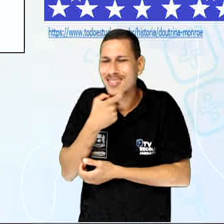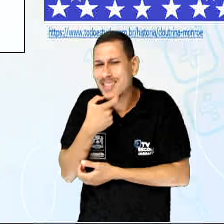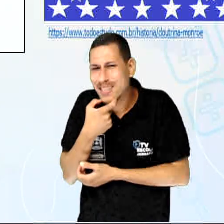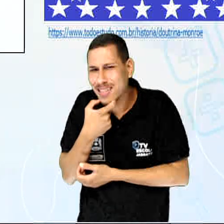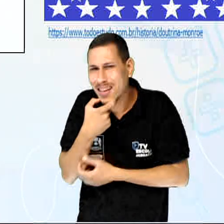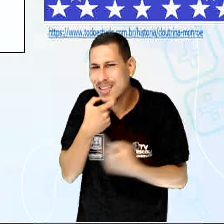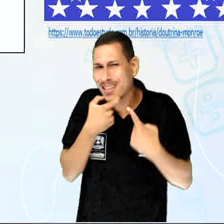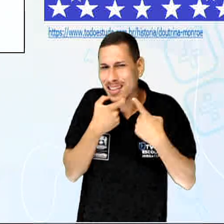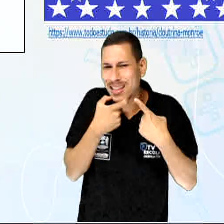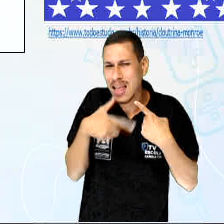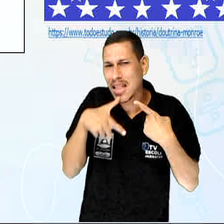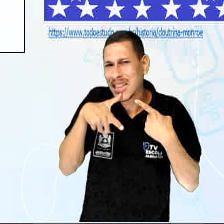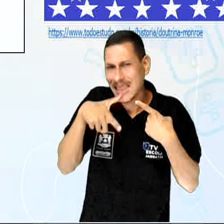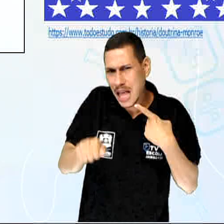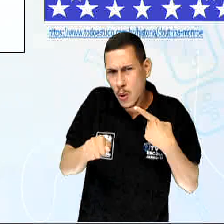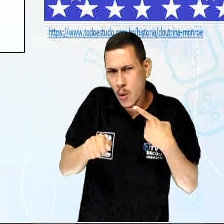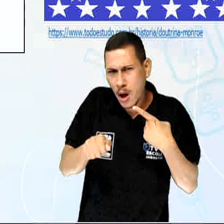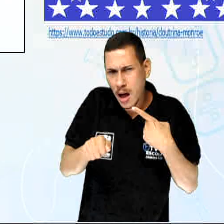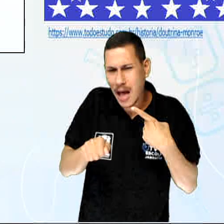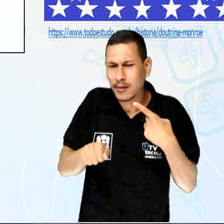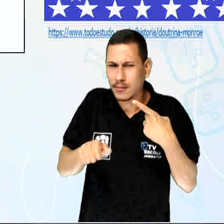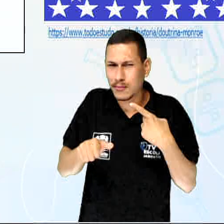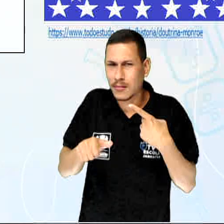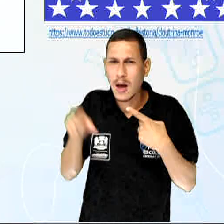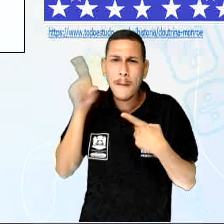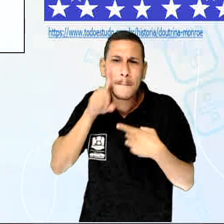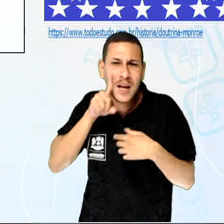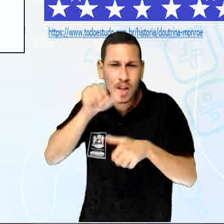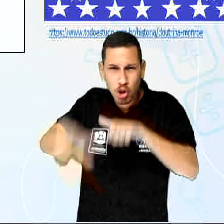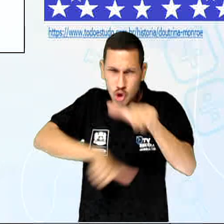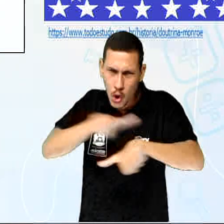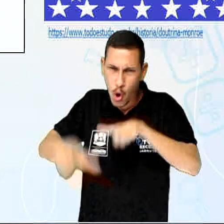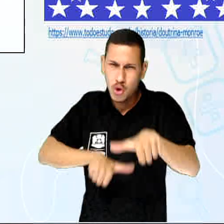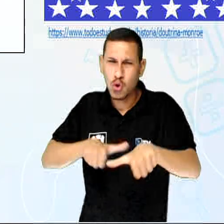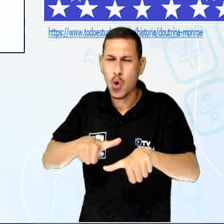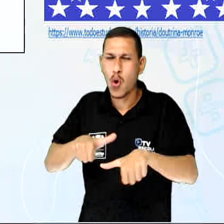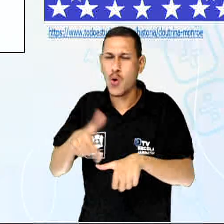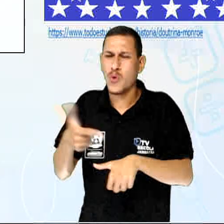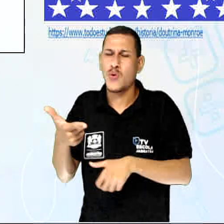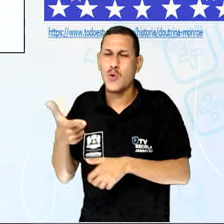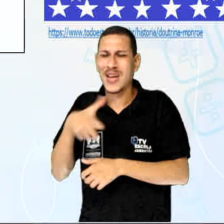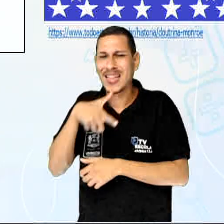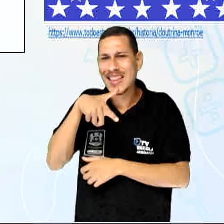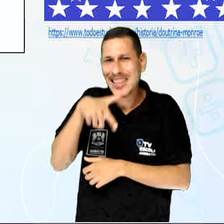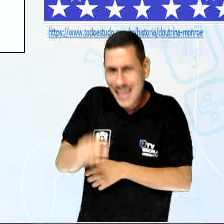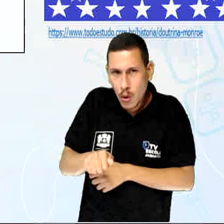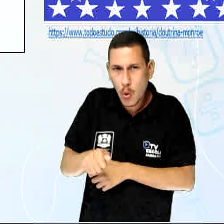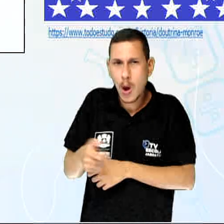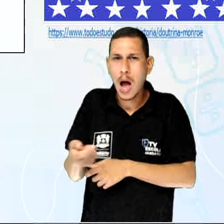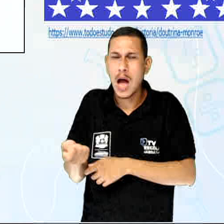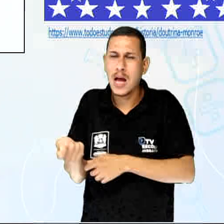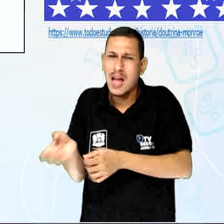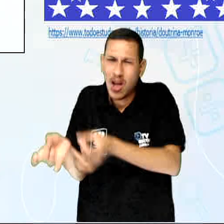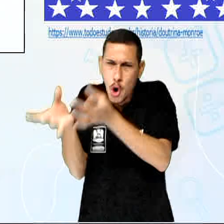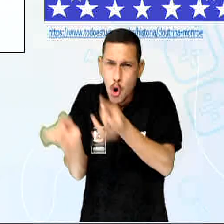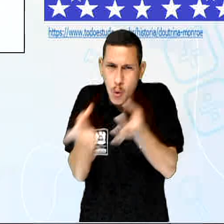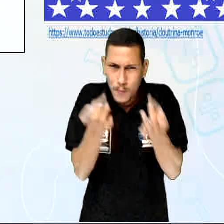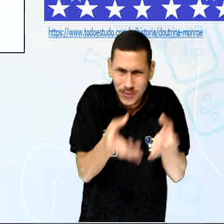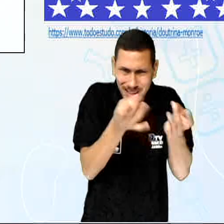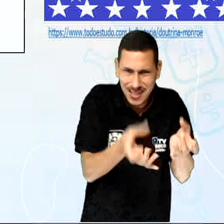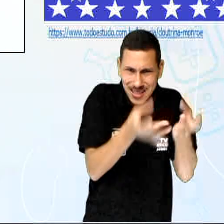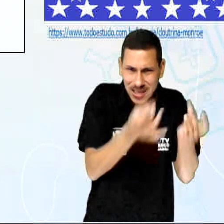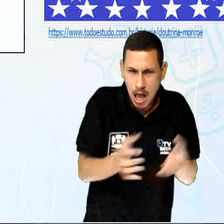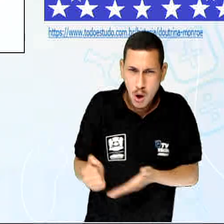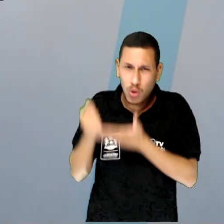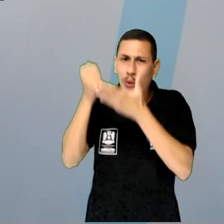idioma norte-americano, se transformou num idioma comercial mais praticado, o que contribuiu pela internacionalização